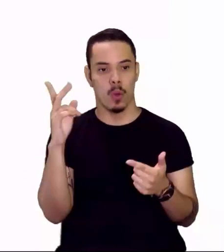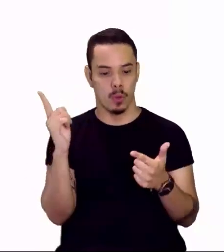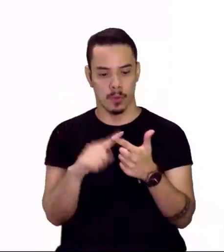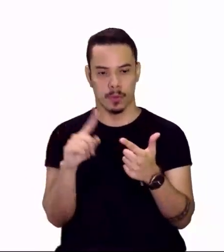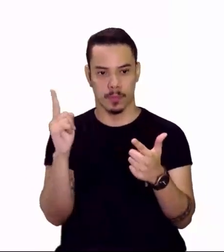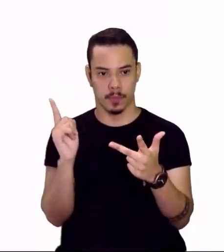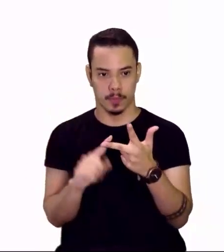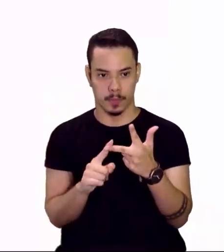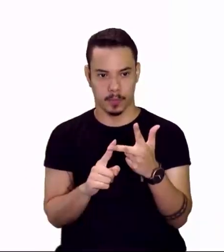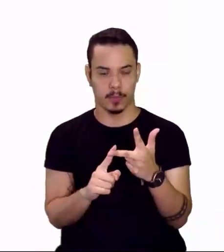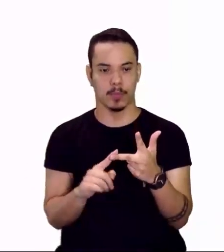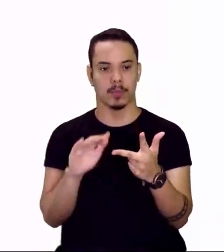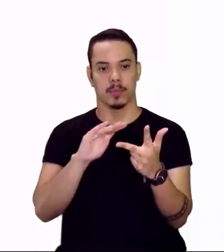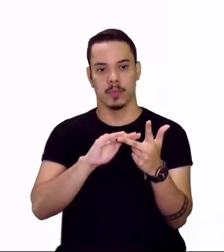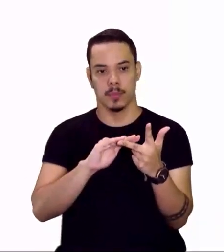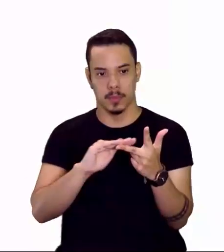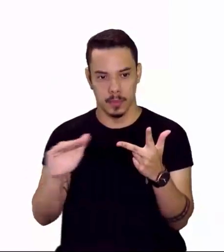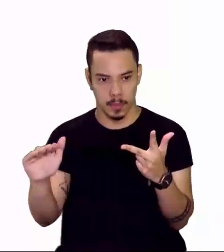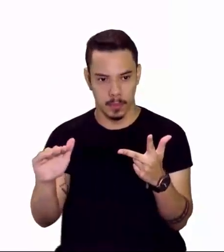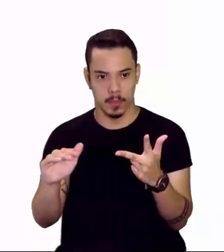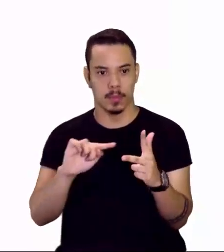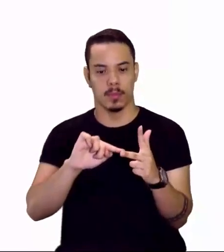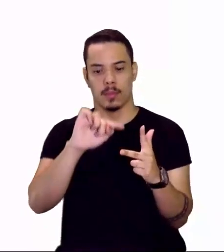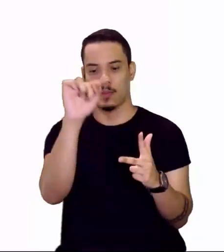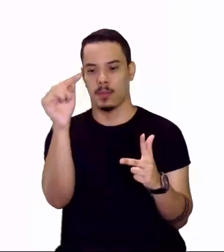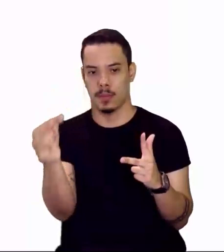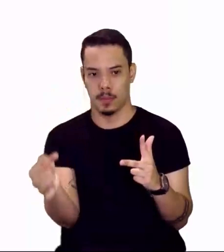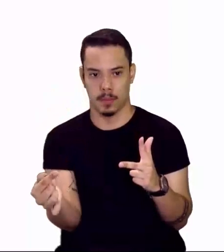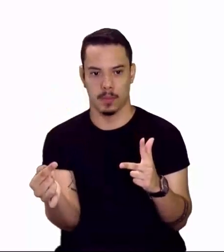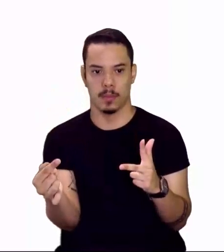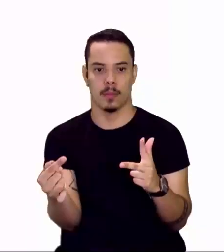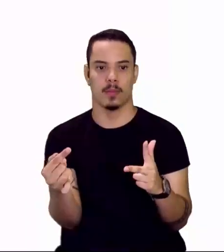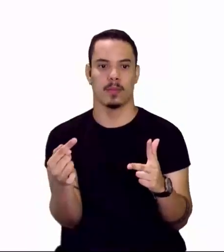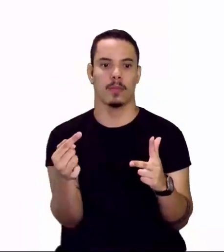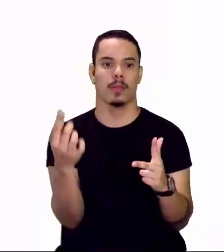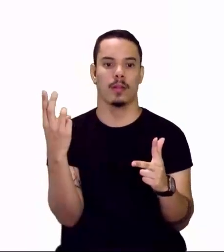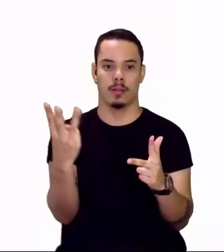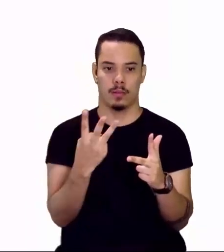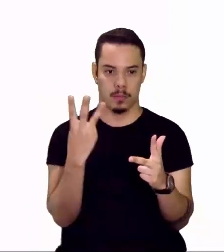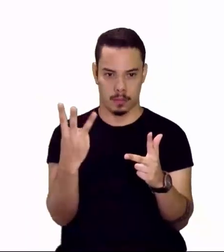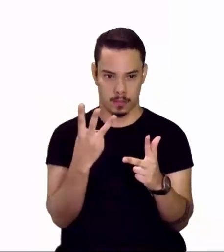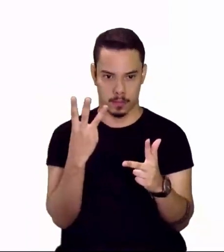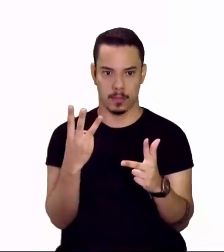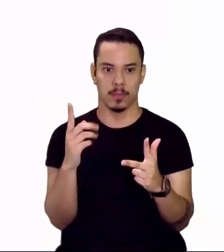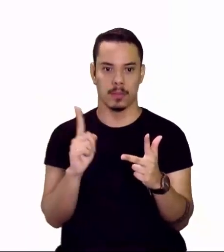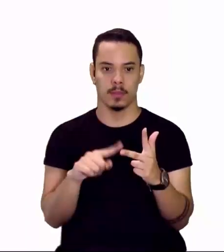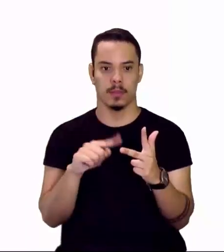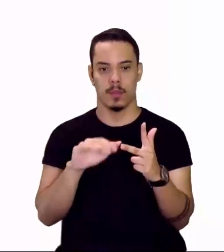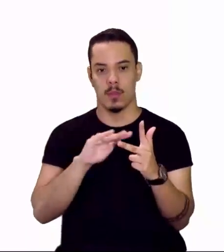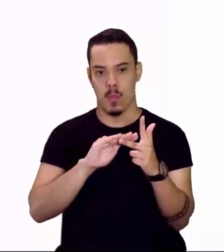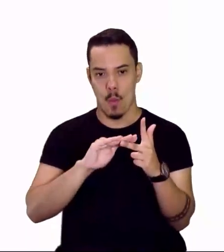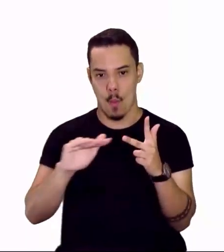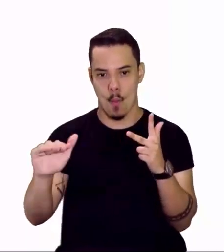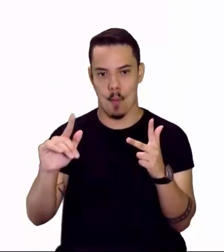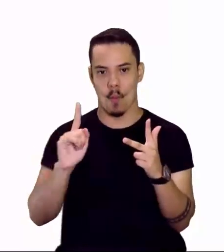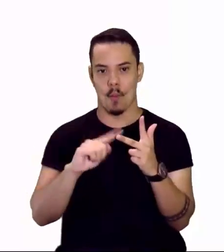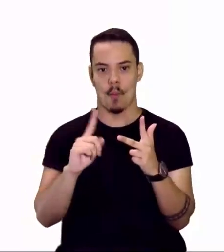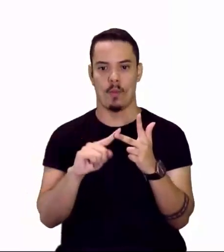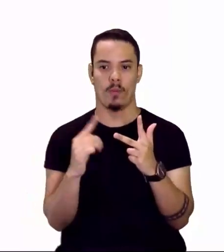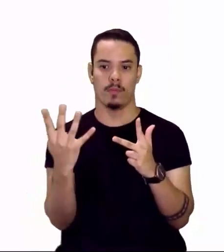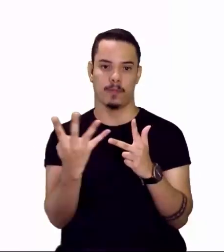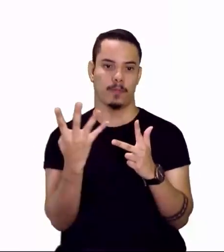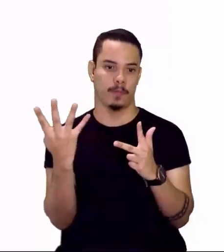letra C, onde a molécula da água pode ser angular, BH2 trigonal, BCl3